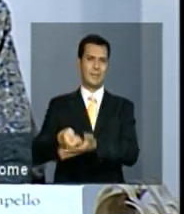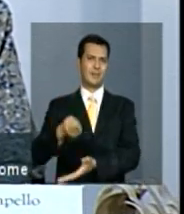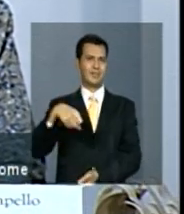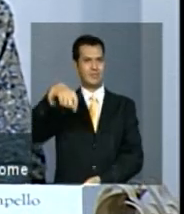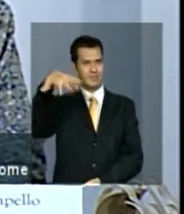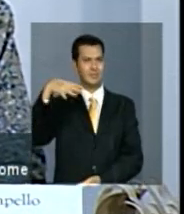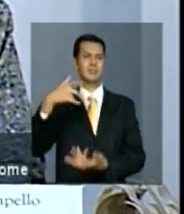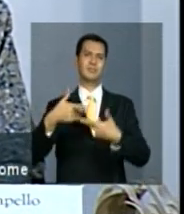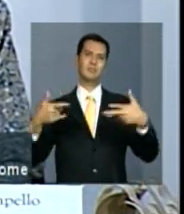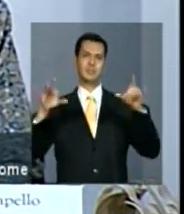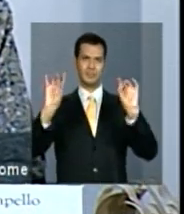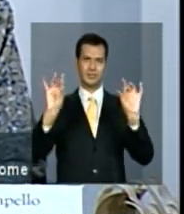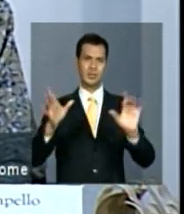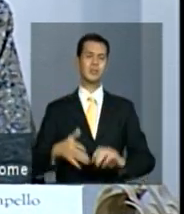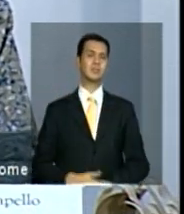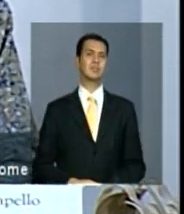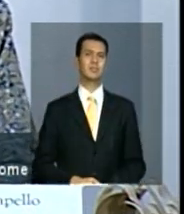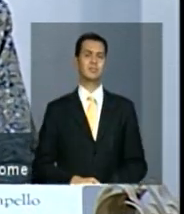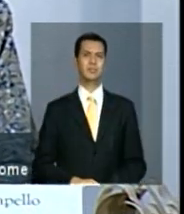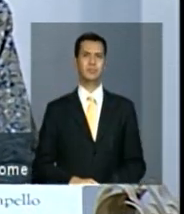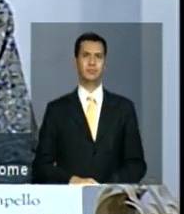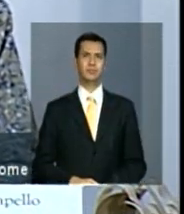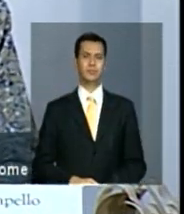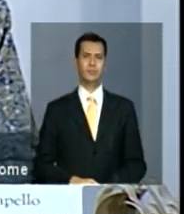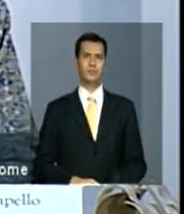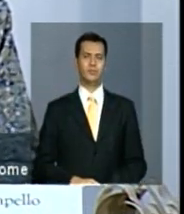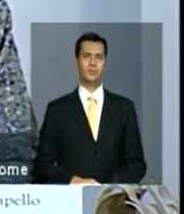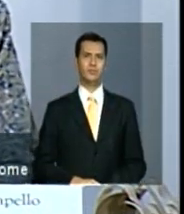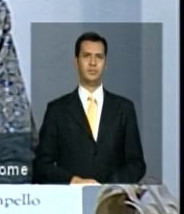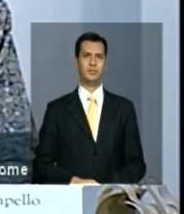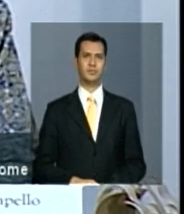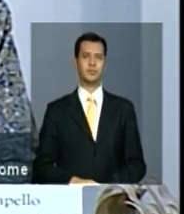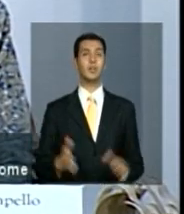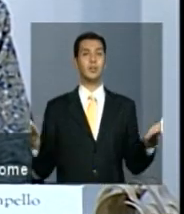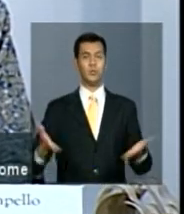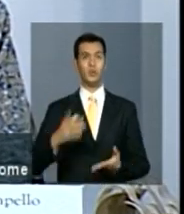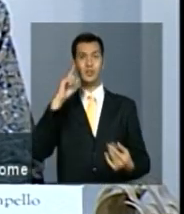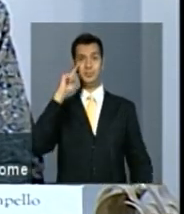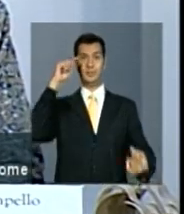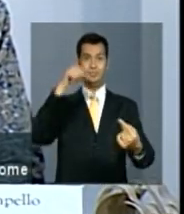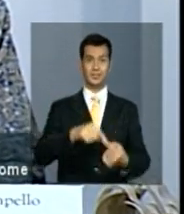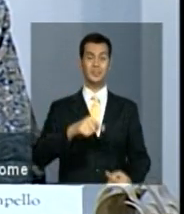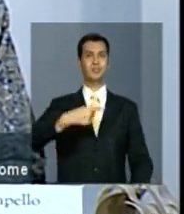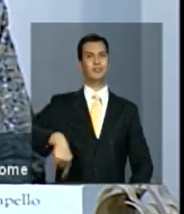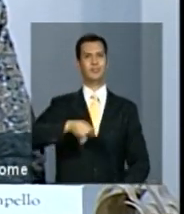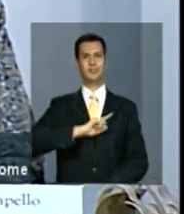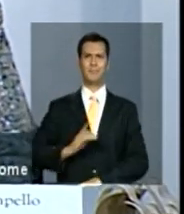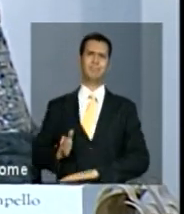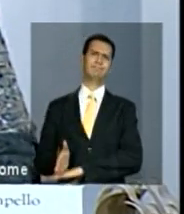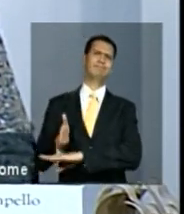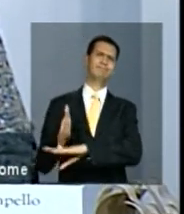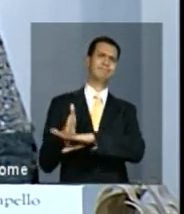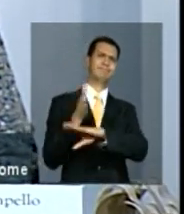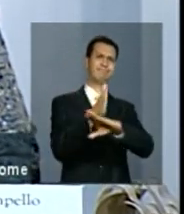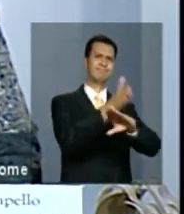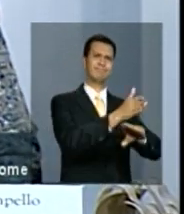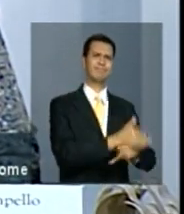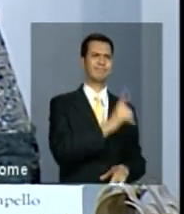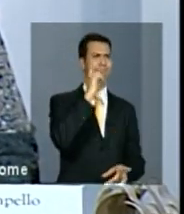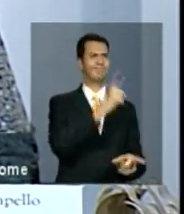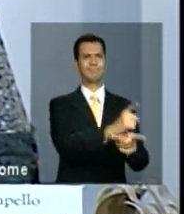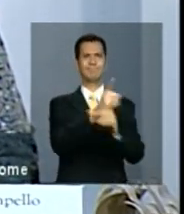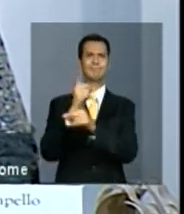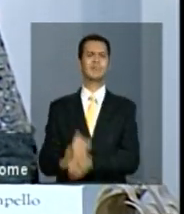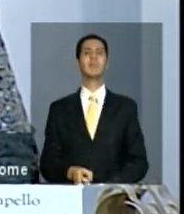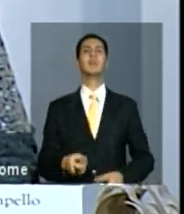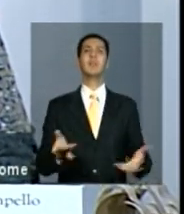eh isso agora né atingindo essa meta tendo ido a Campo Eu acho que isso dá conta de